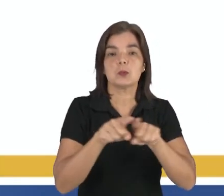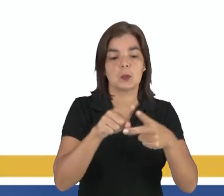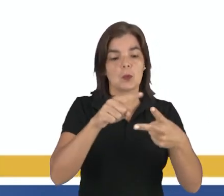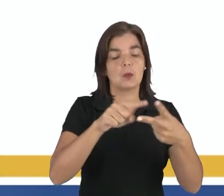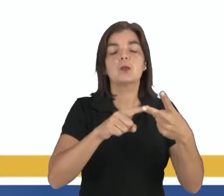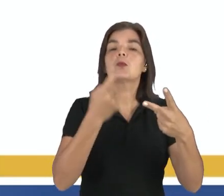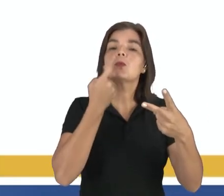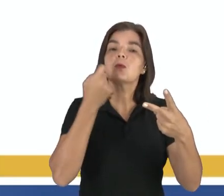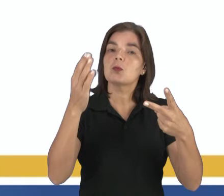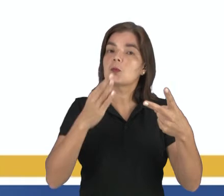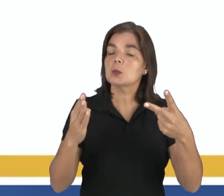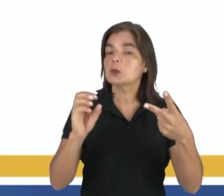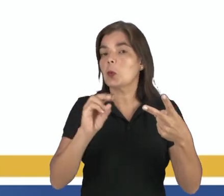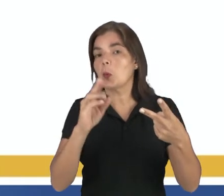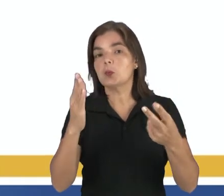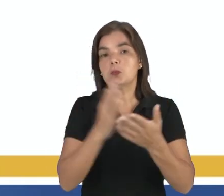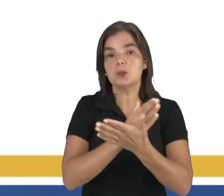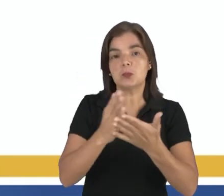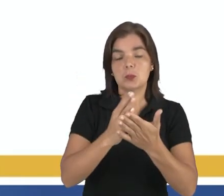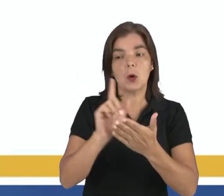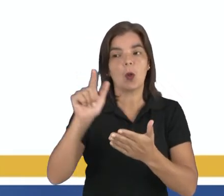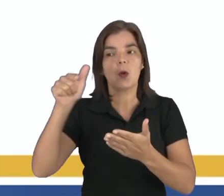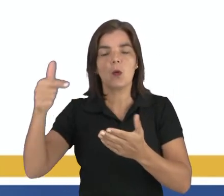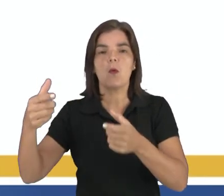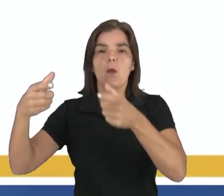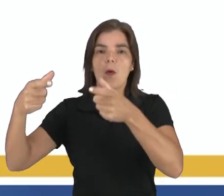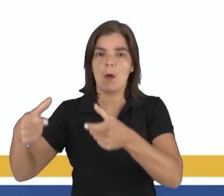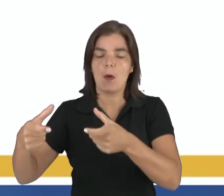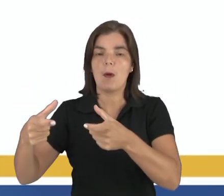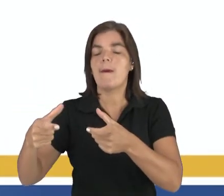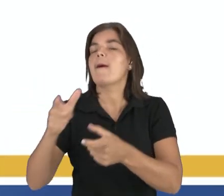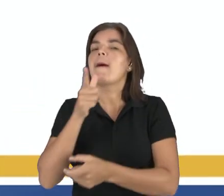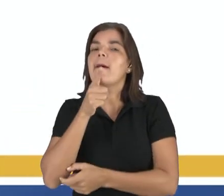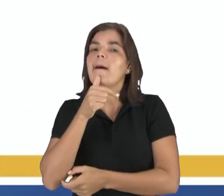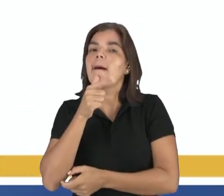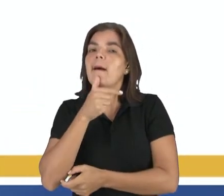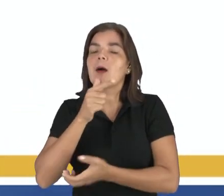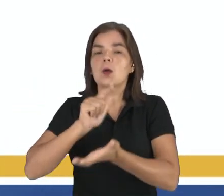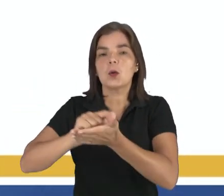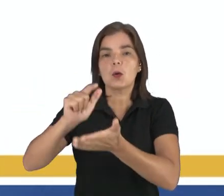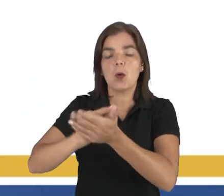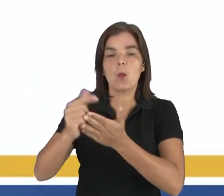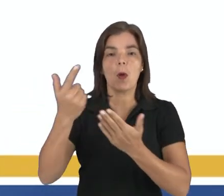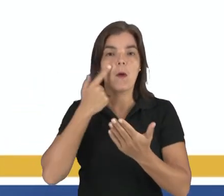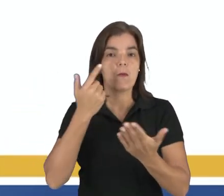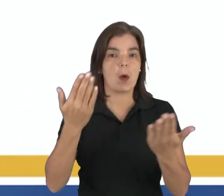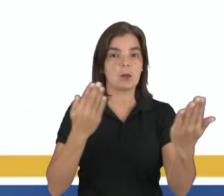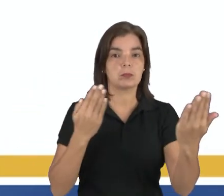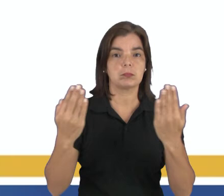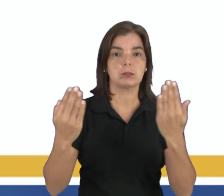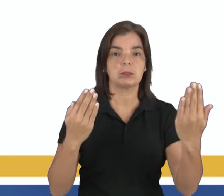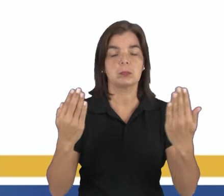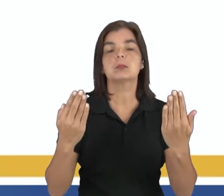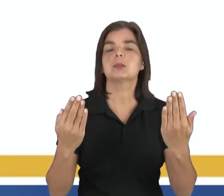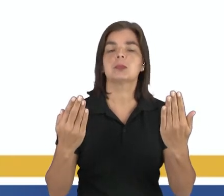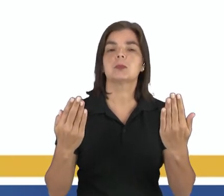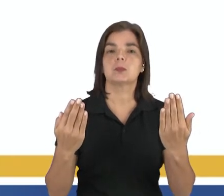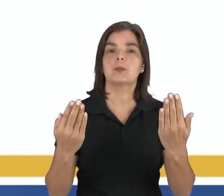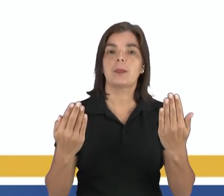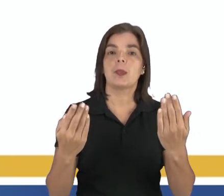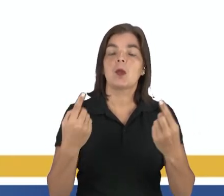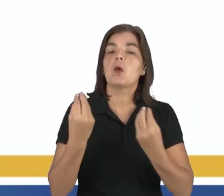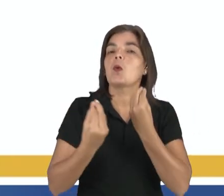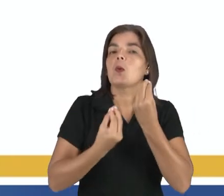dois peixes ou alguns peixes em outro aquário contendo água da torneira para ser comparado, né, e compara